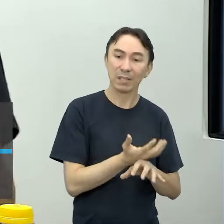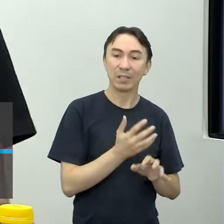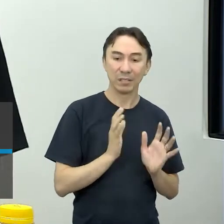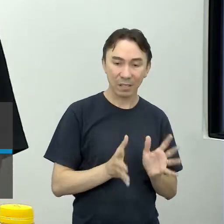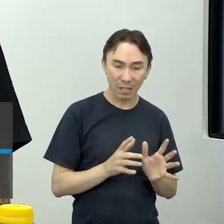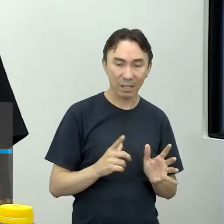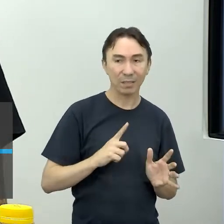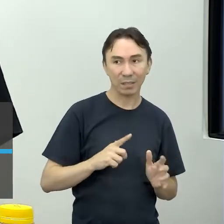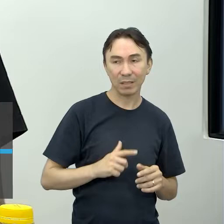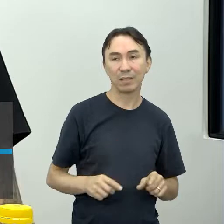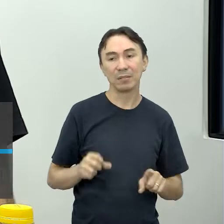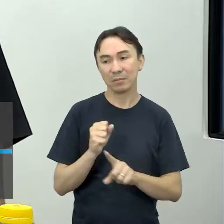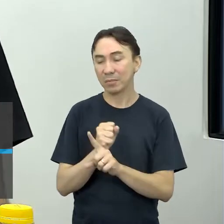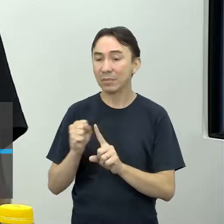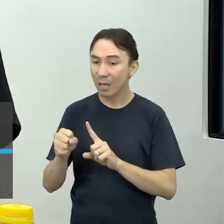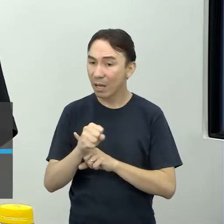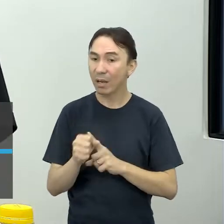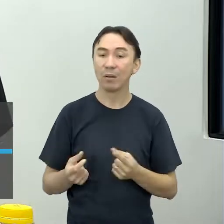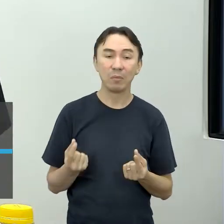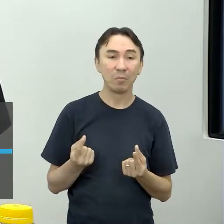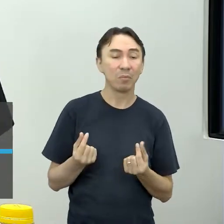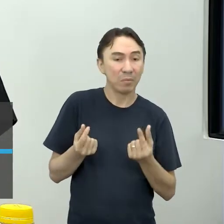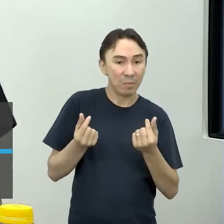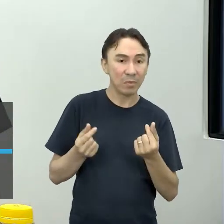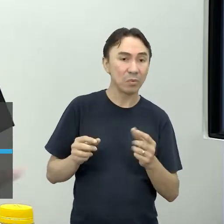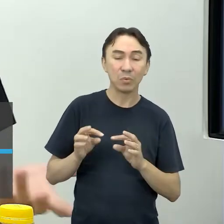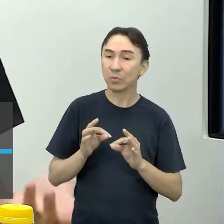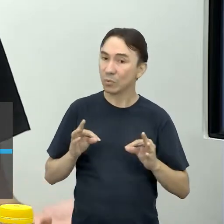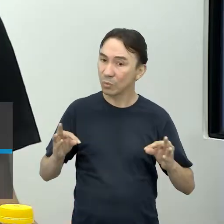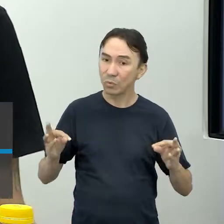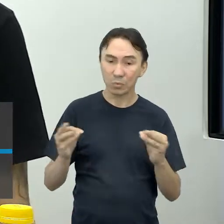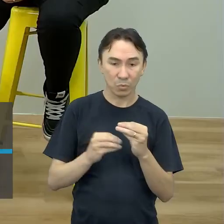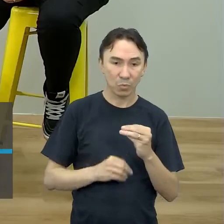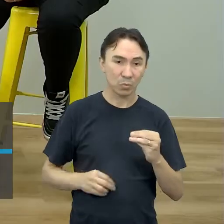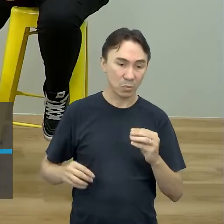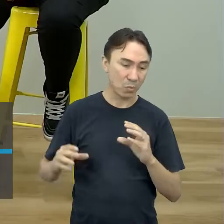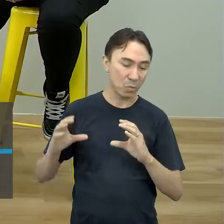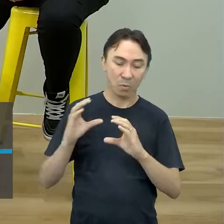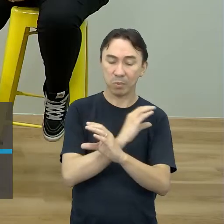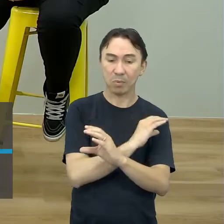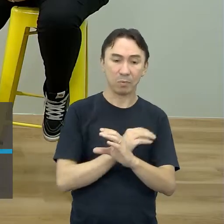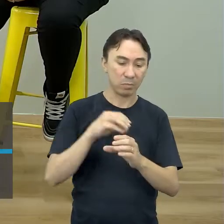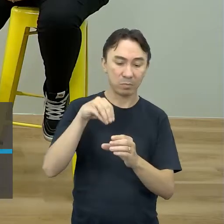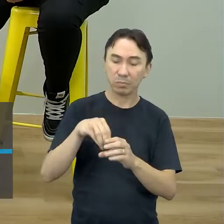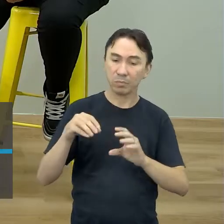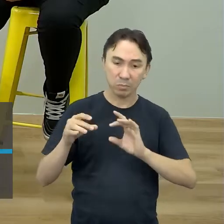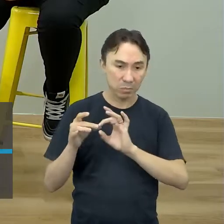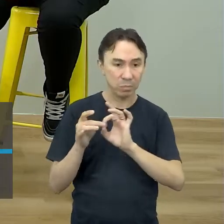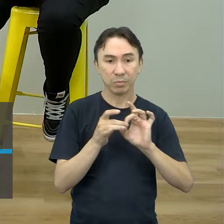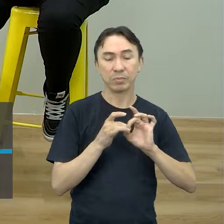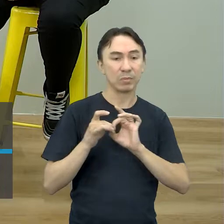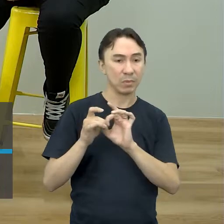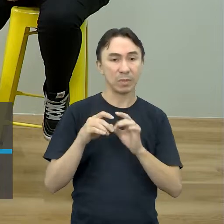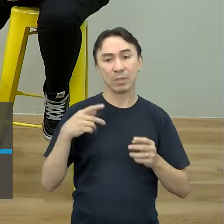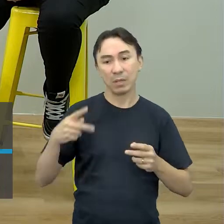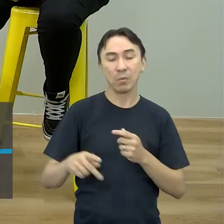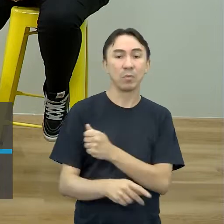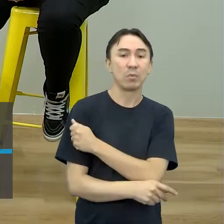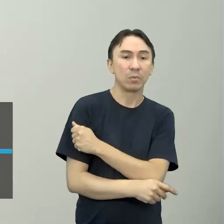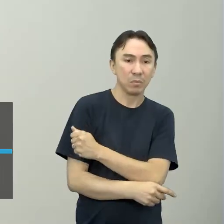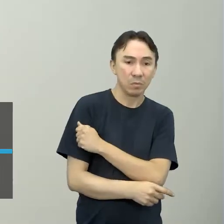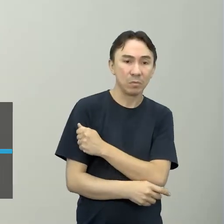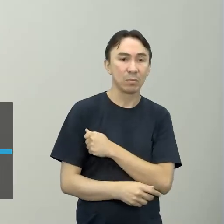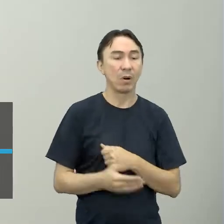a questão social, econômica, integrando tudo, né? O que é muito interessante, é muito gratificante para o aluno, muito conhecimento.